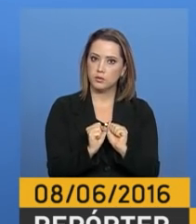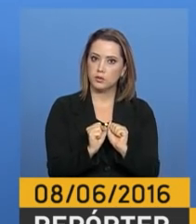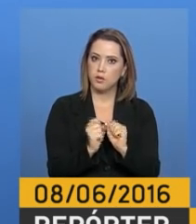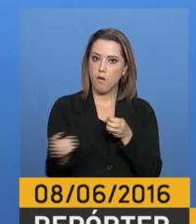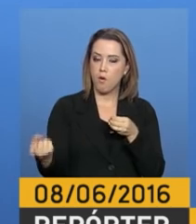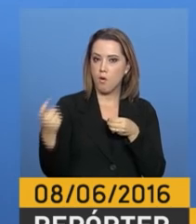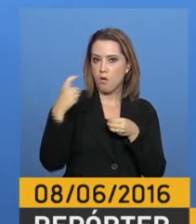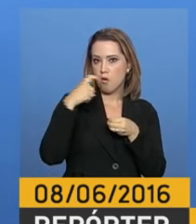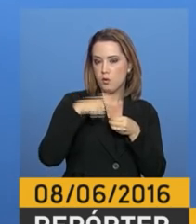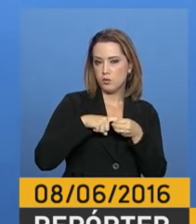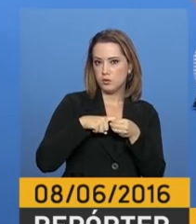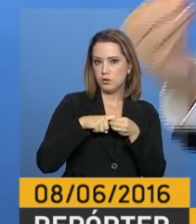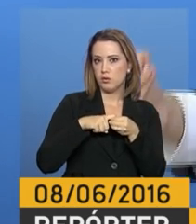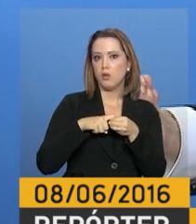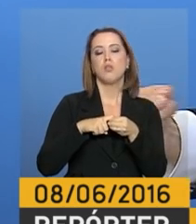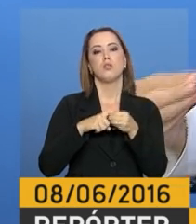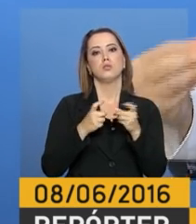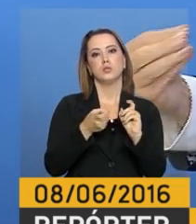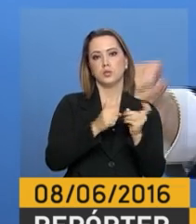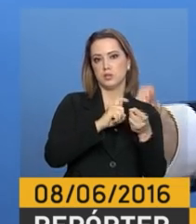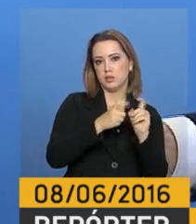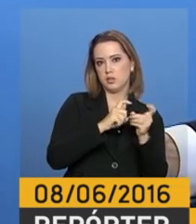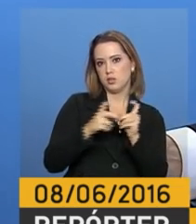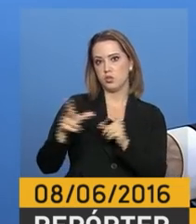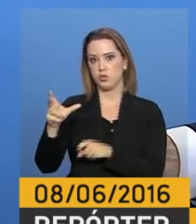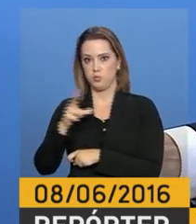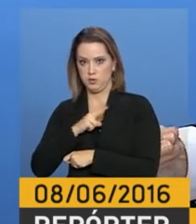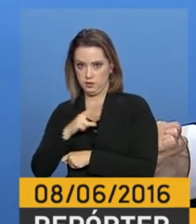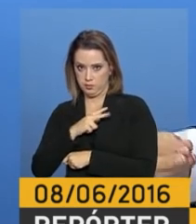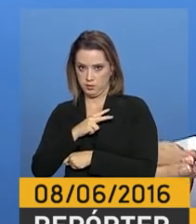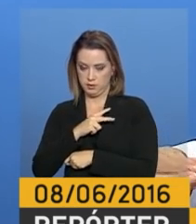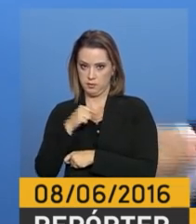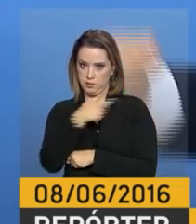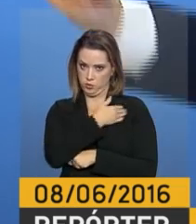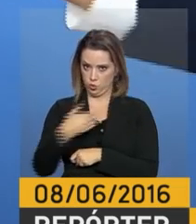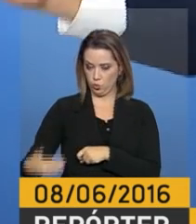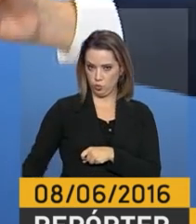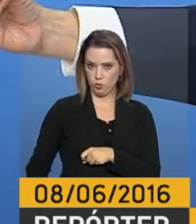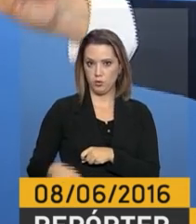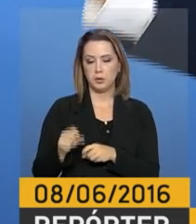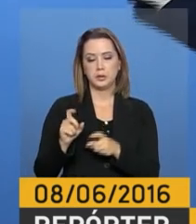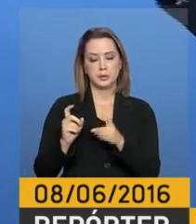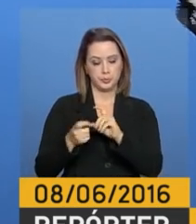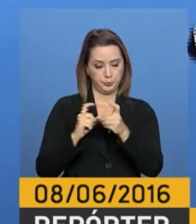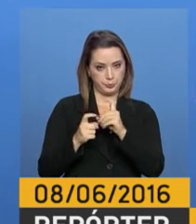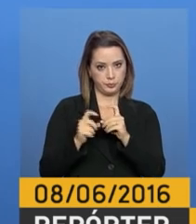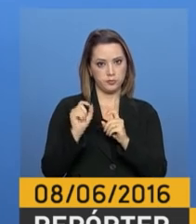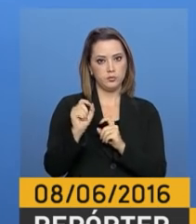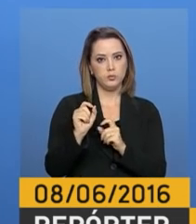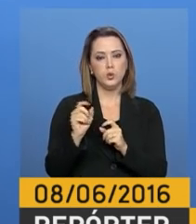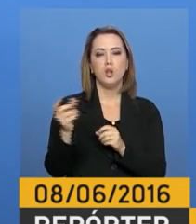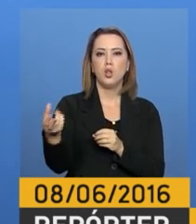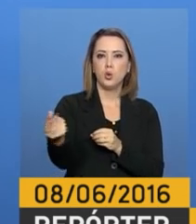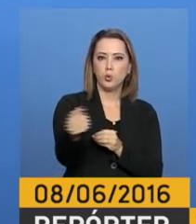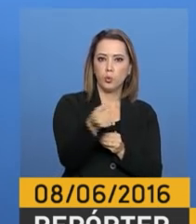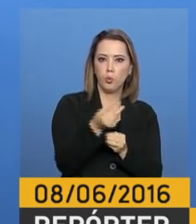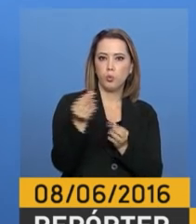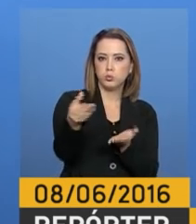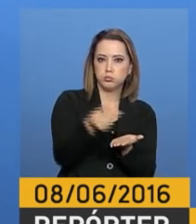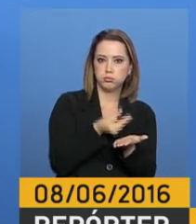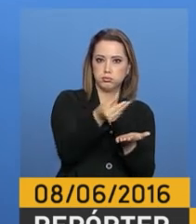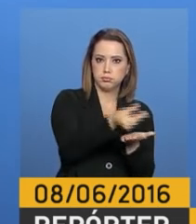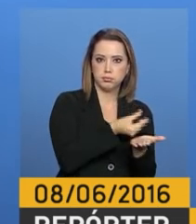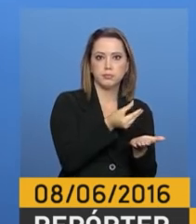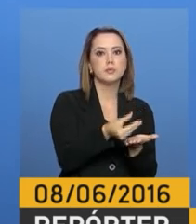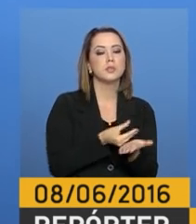retomada das concessões para o setor privado investir E que esses recursos Venham ao Brasil em